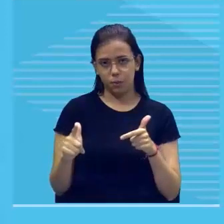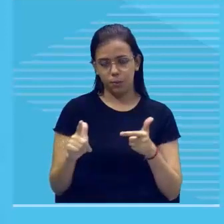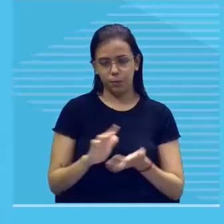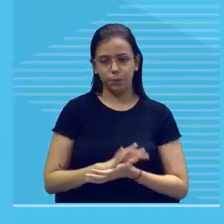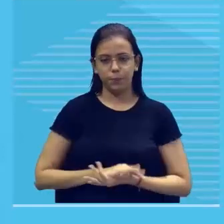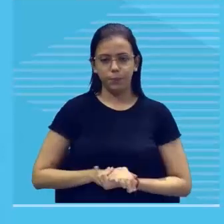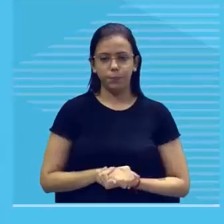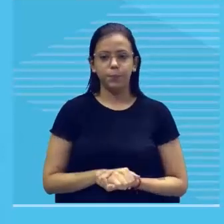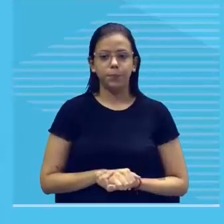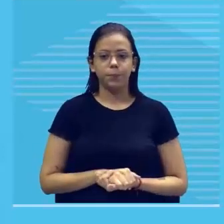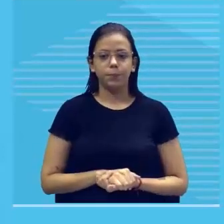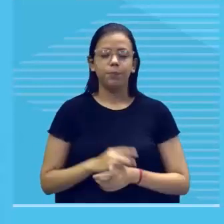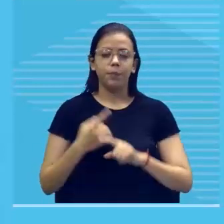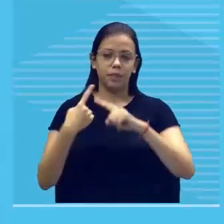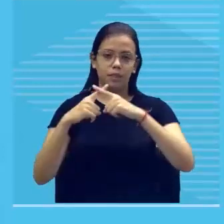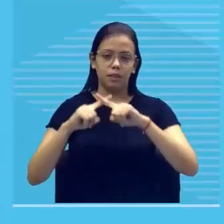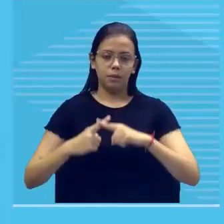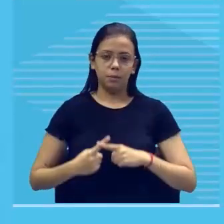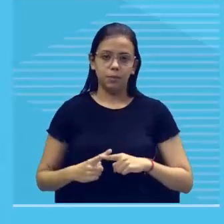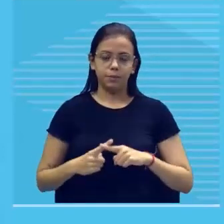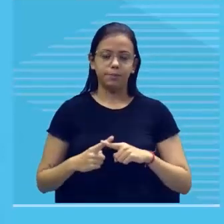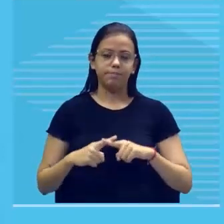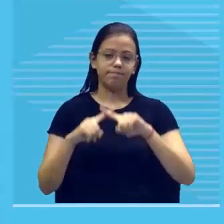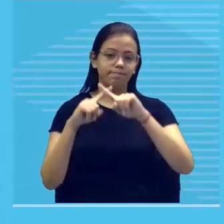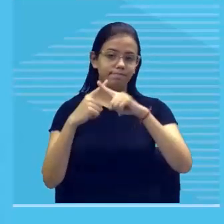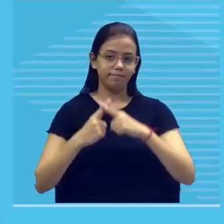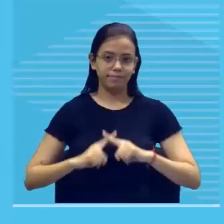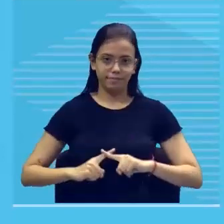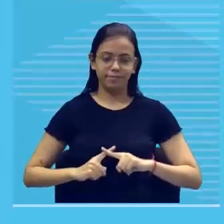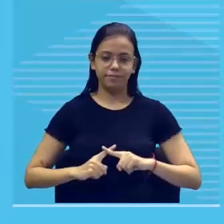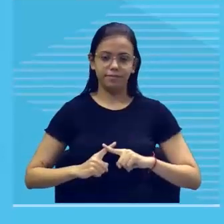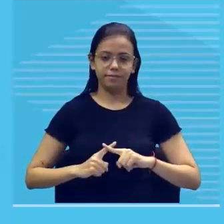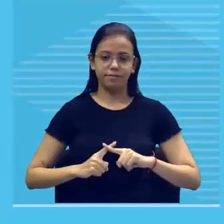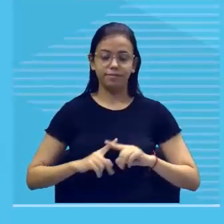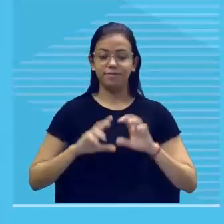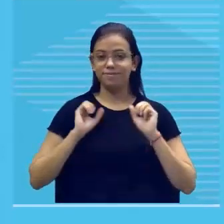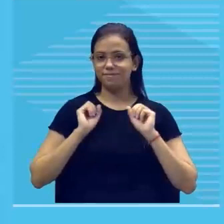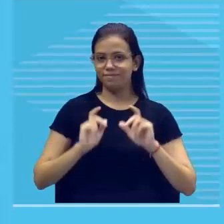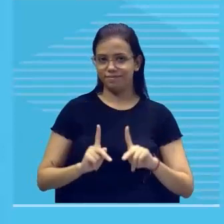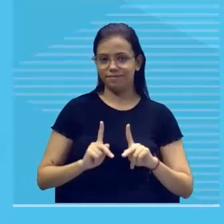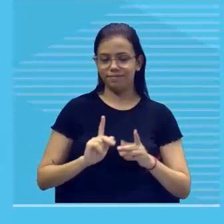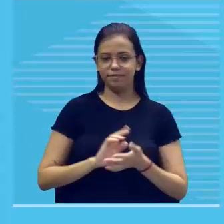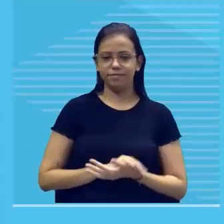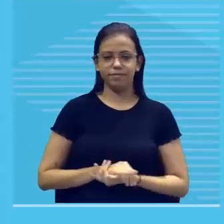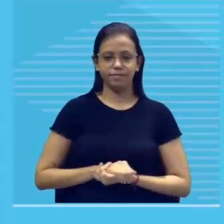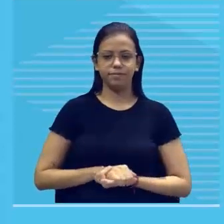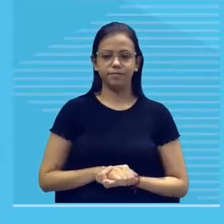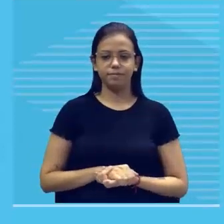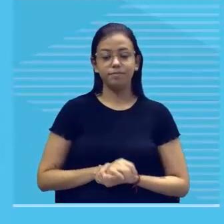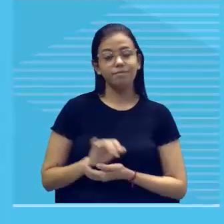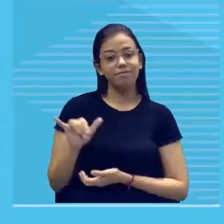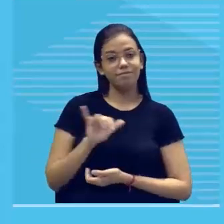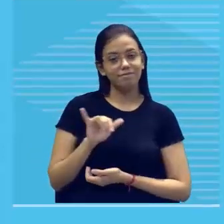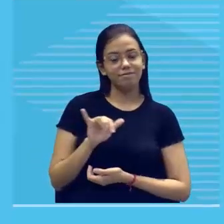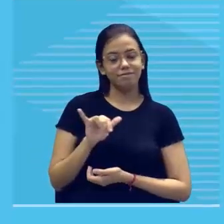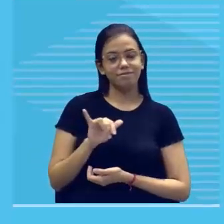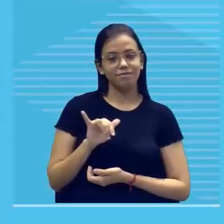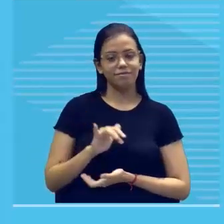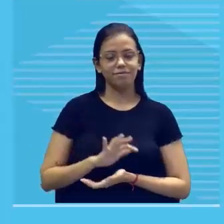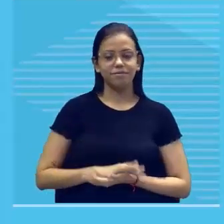povo tabuada tabuada Ok tranquilo